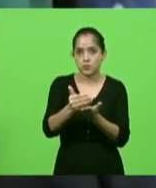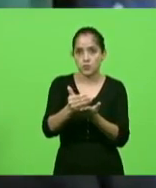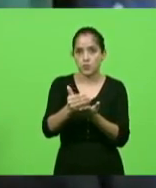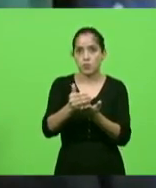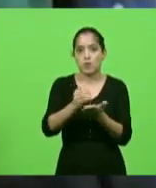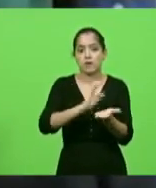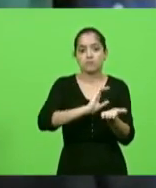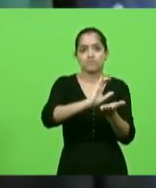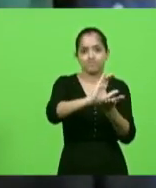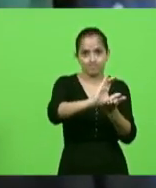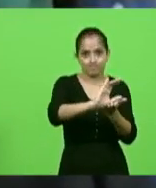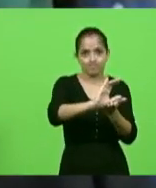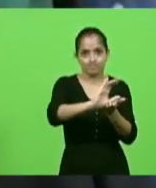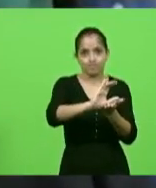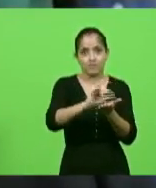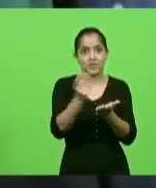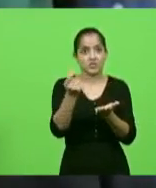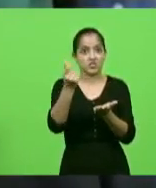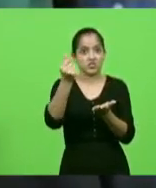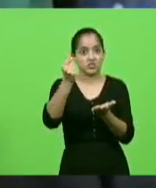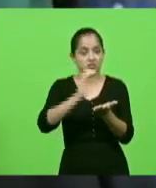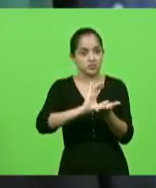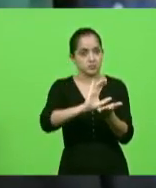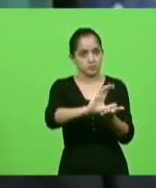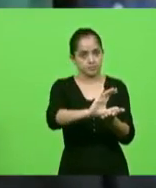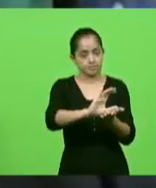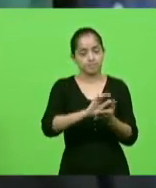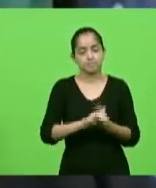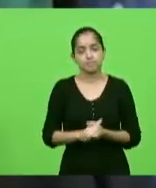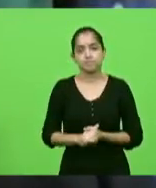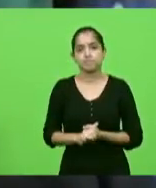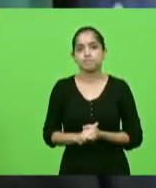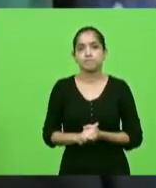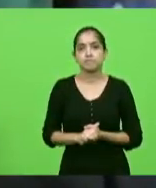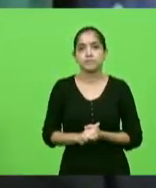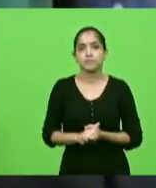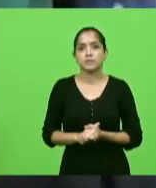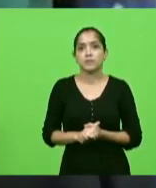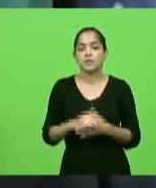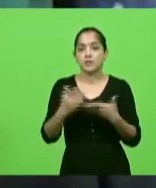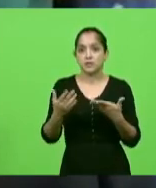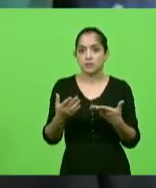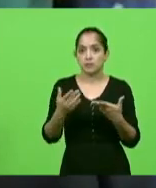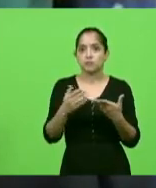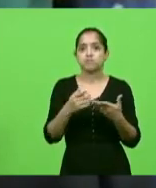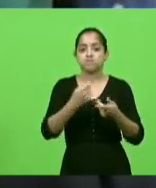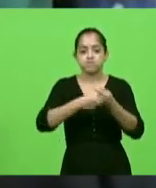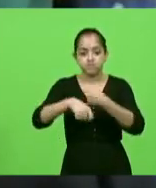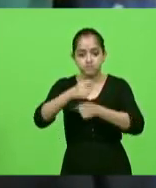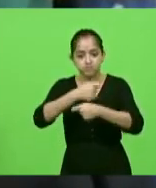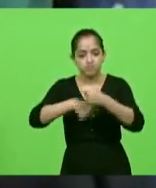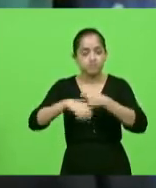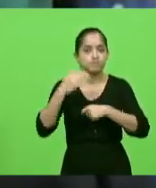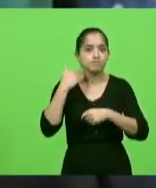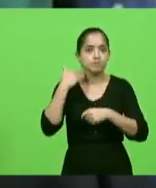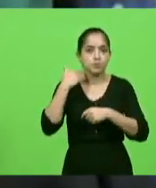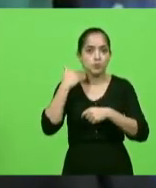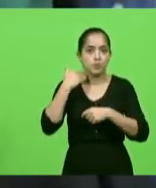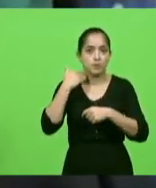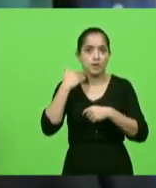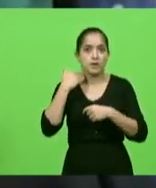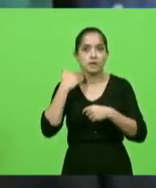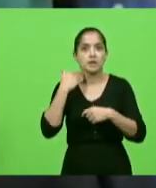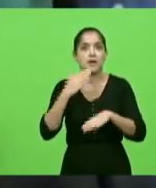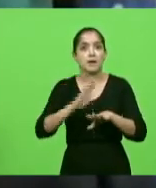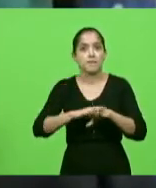a transferência divulgadas quantias de dinheiro tá churrasco foi dentro a gente teria das transações bancárias e